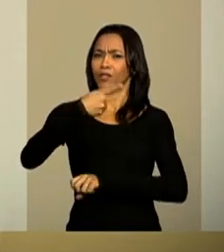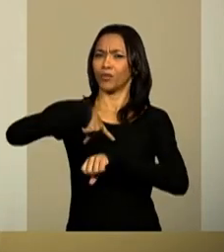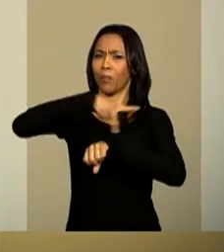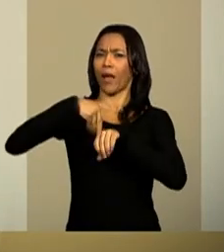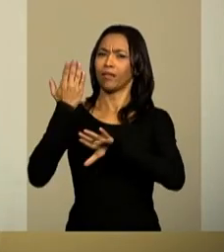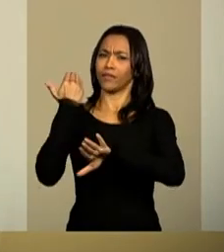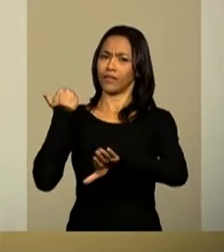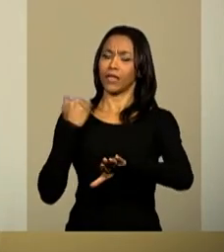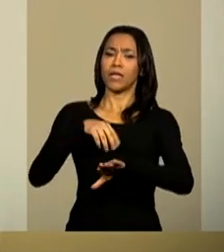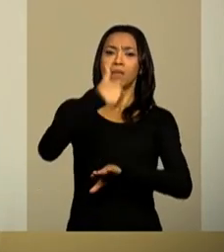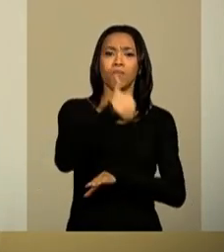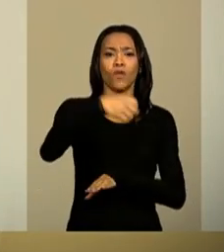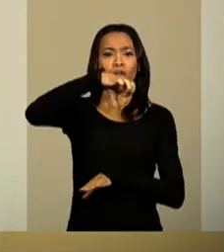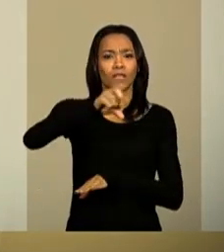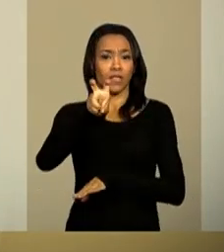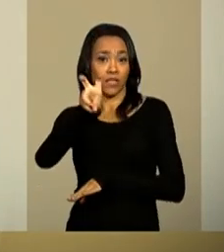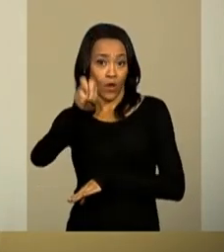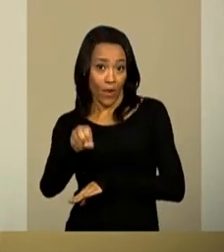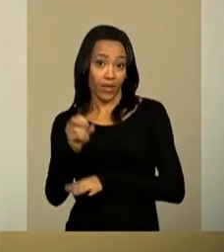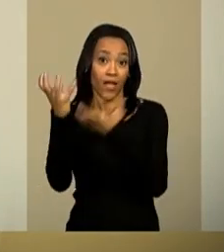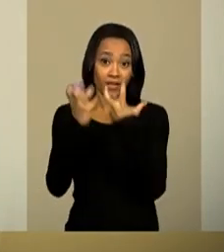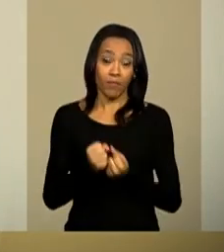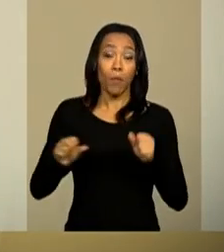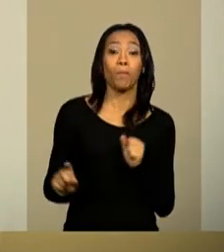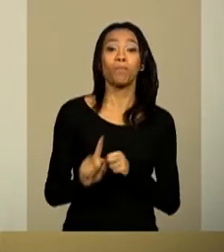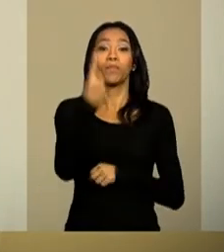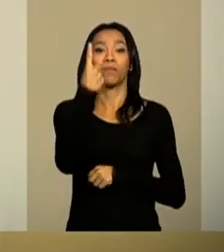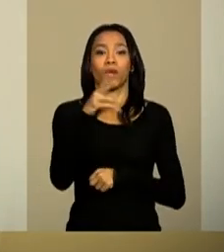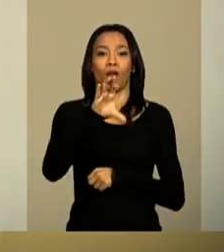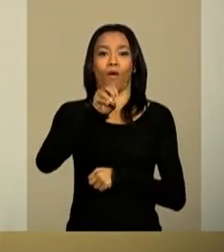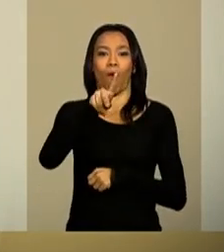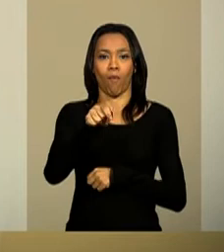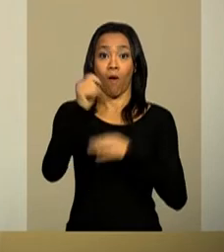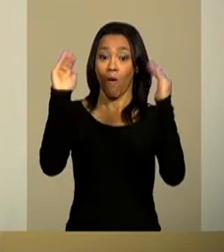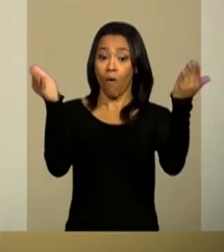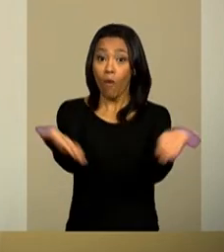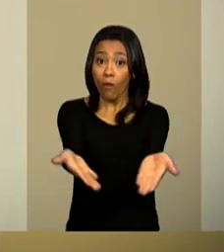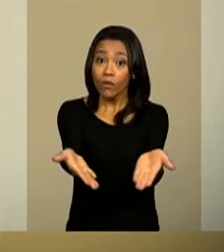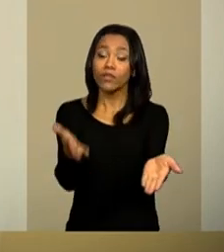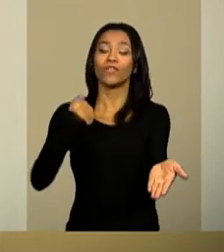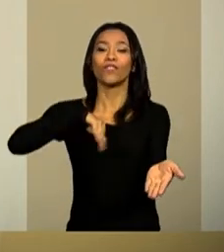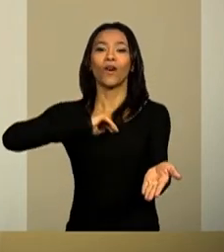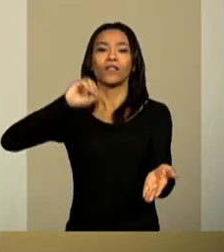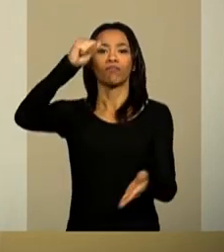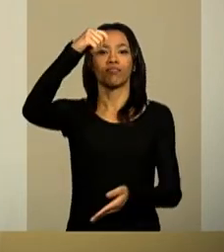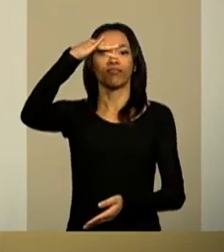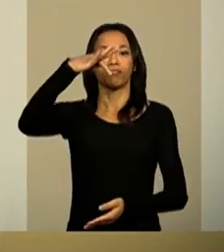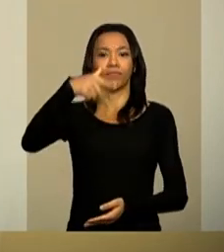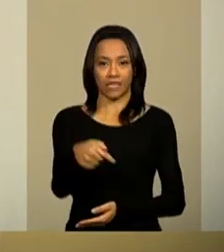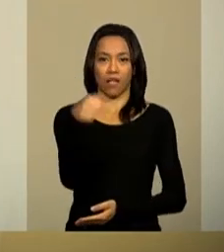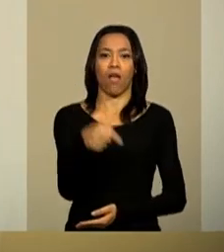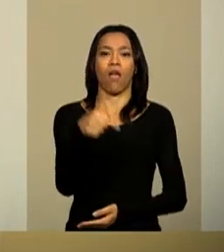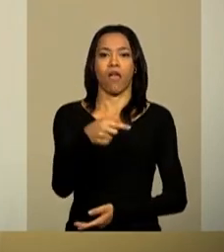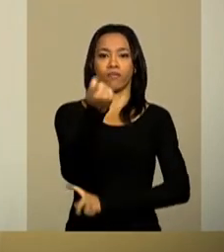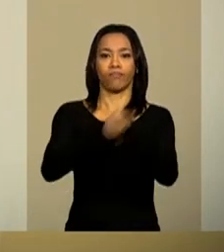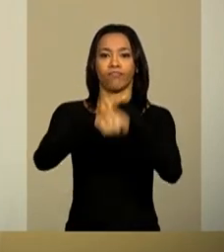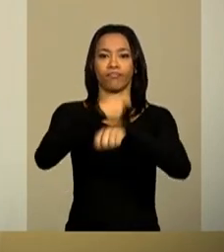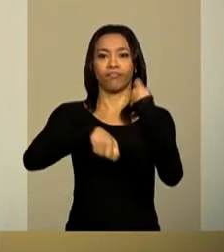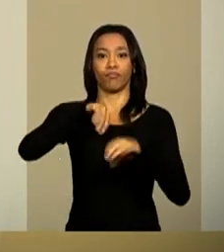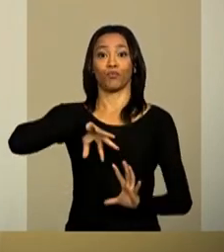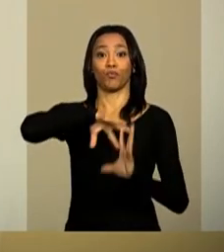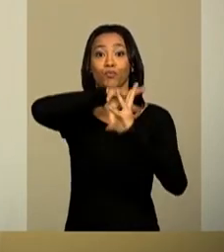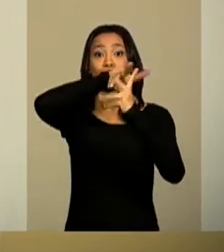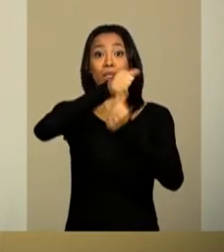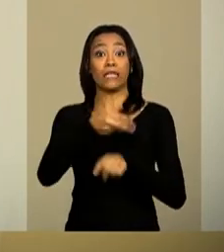em 1950 recebeu sua primeira Copa. Hoje, somos a sétima economia do planeta e líderes